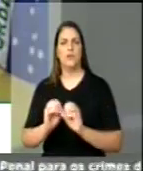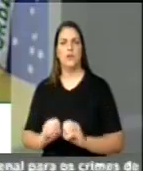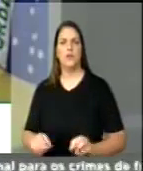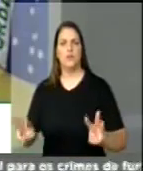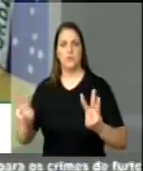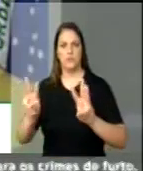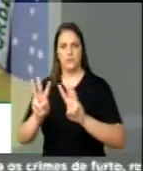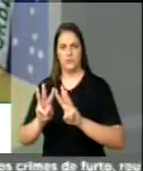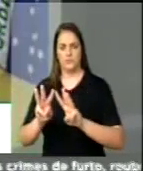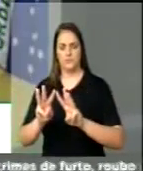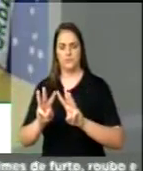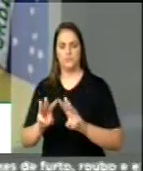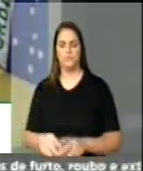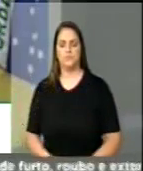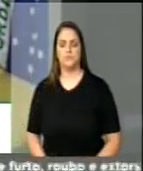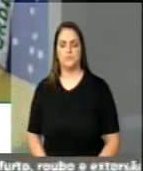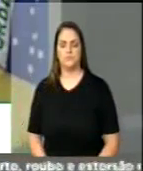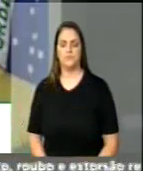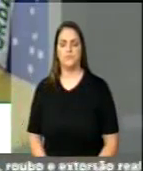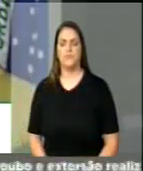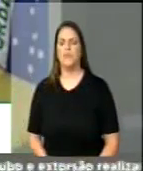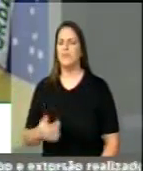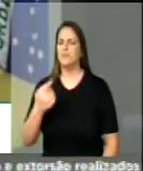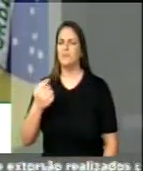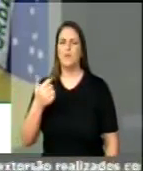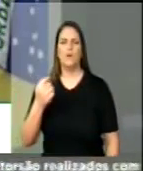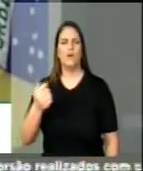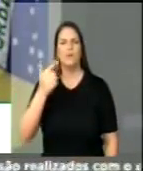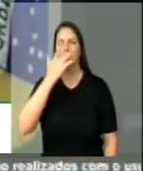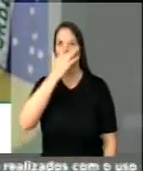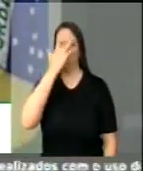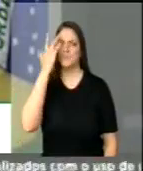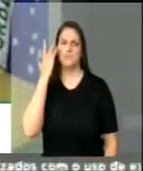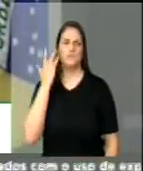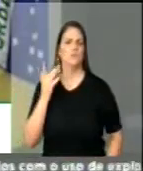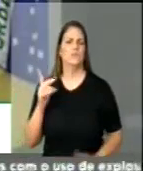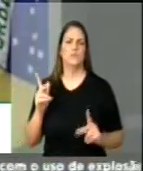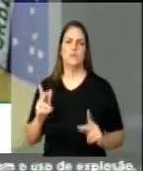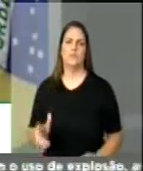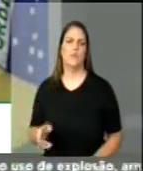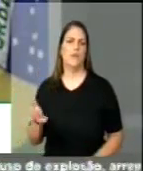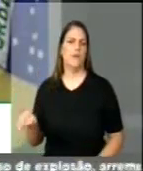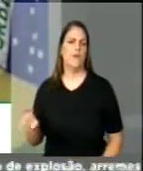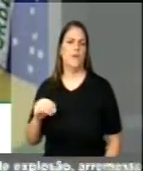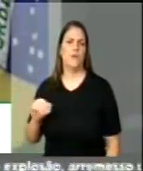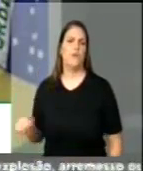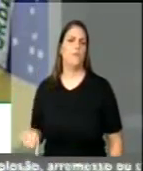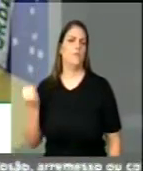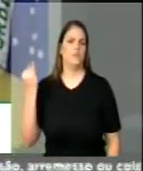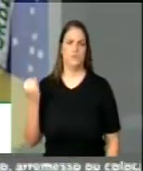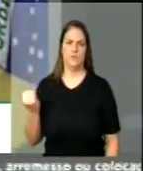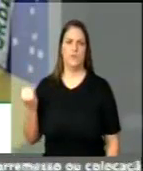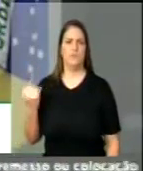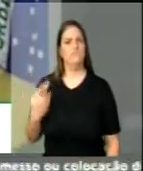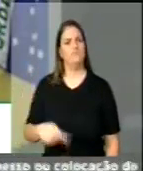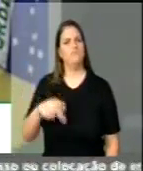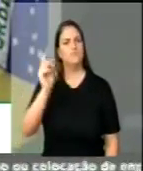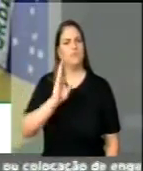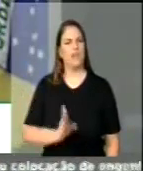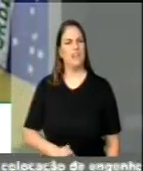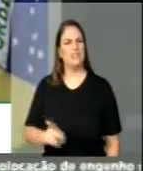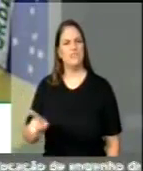Unidas. Poucos brasileiros tiveram, como ele, a oportunidade de participar tão ativamente no processo